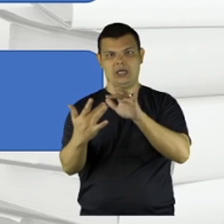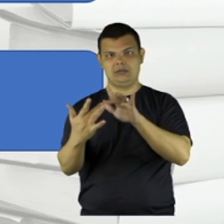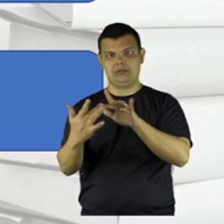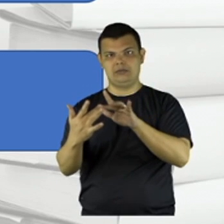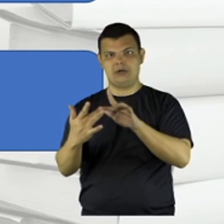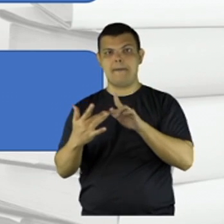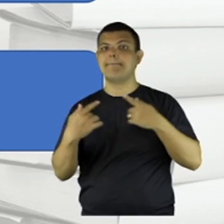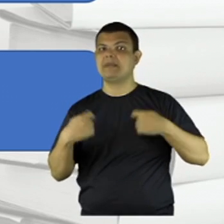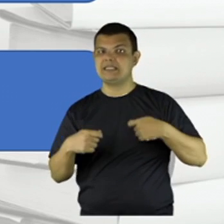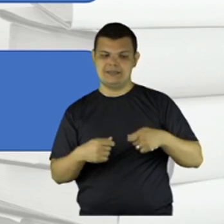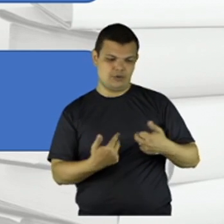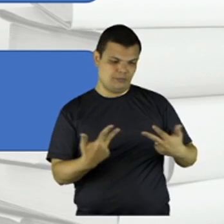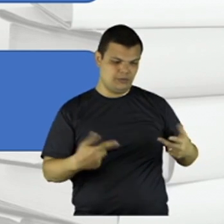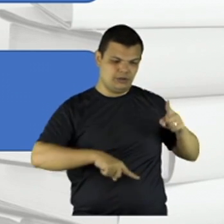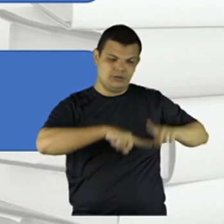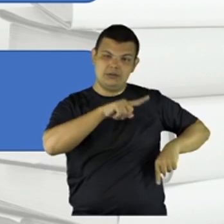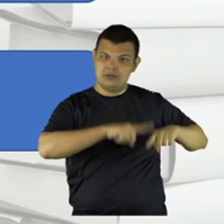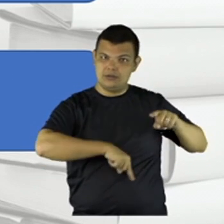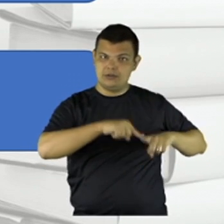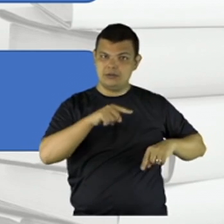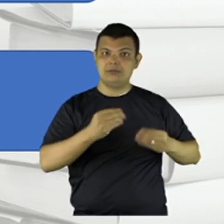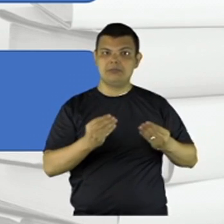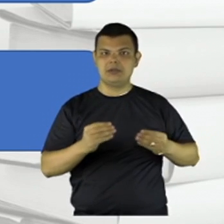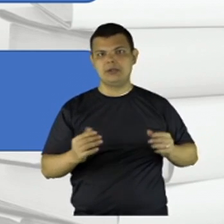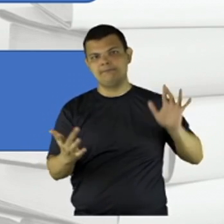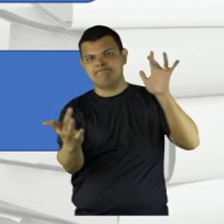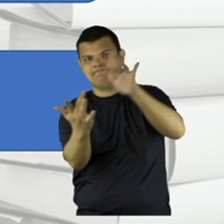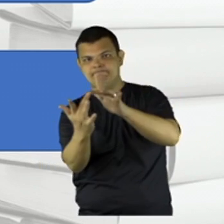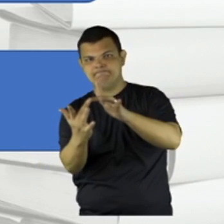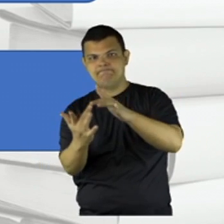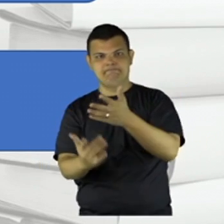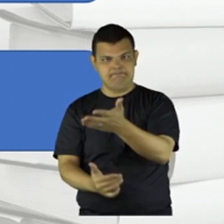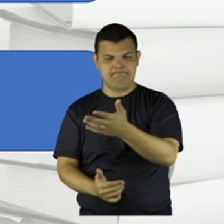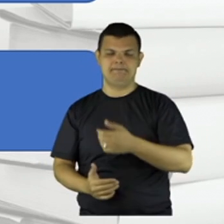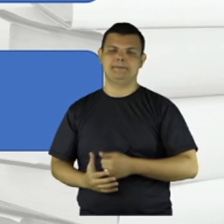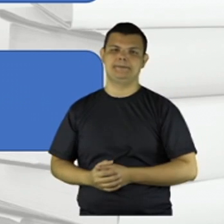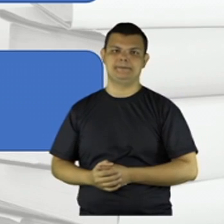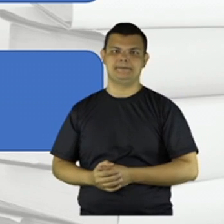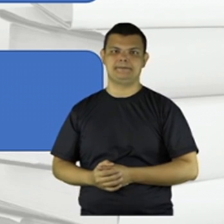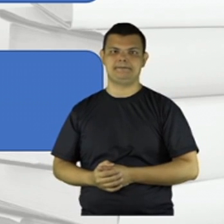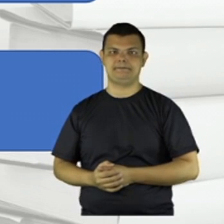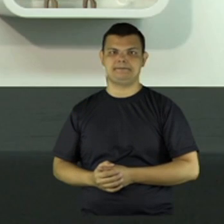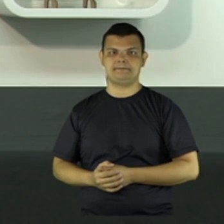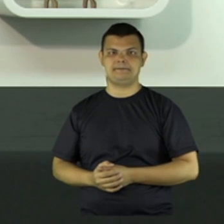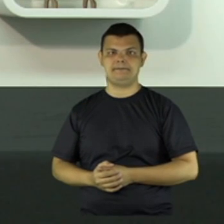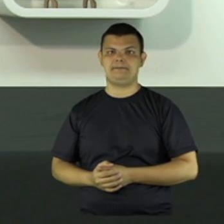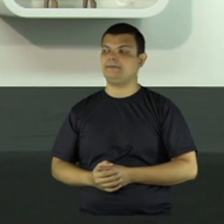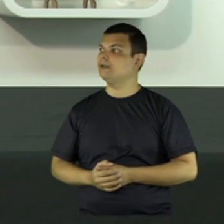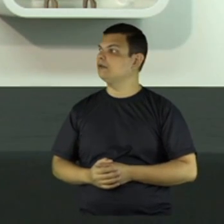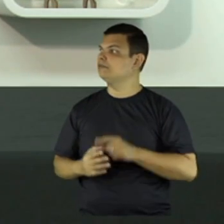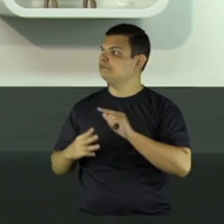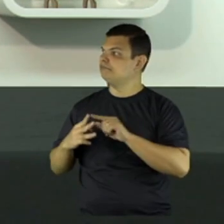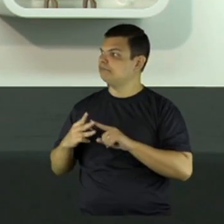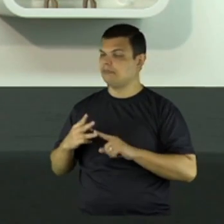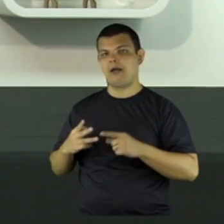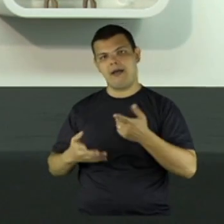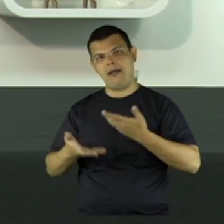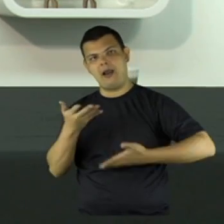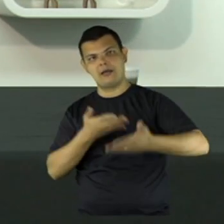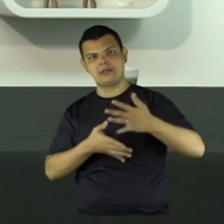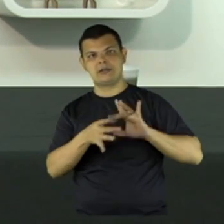vai precisar de um objeto para poder atingi-lo, certo? Então essas são as